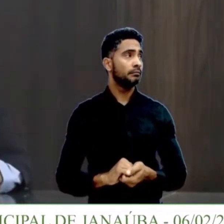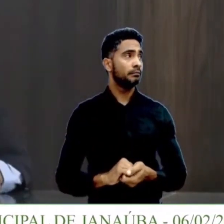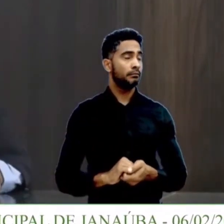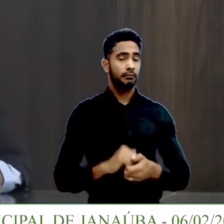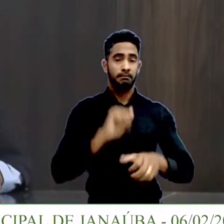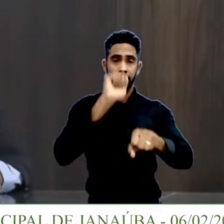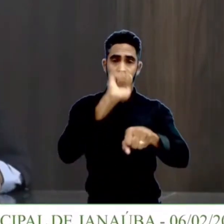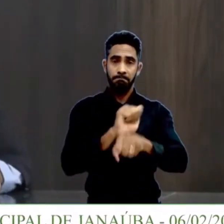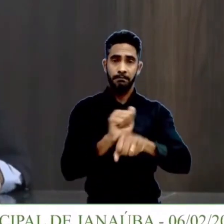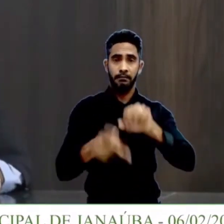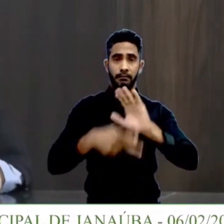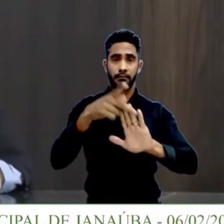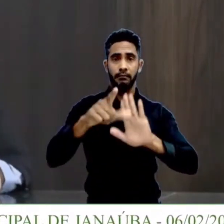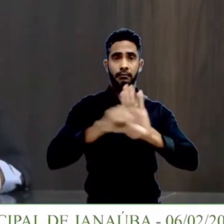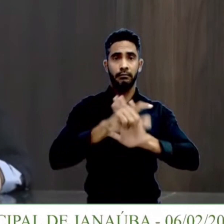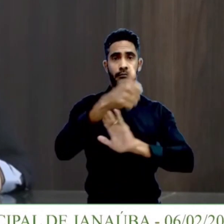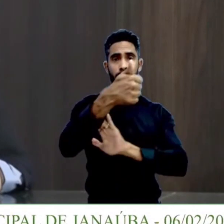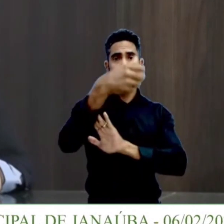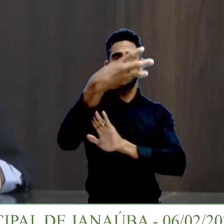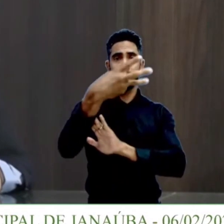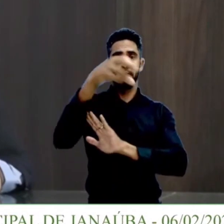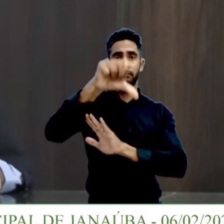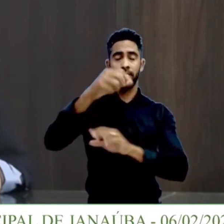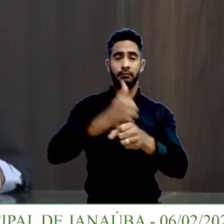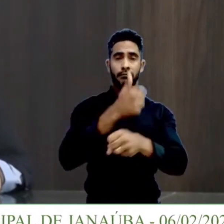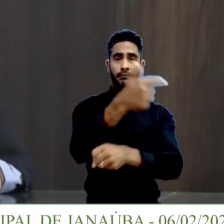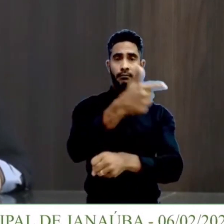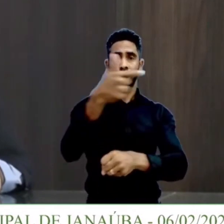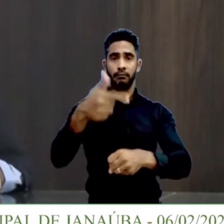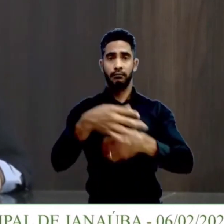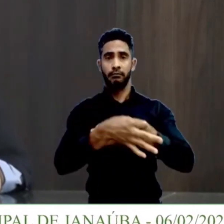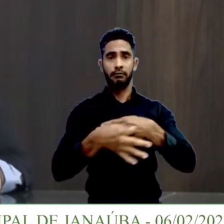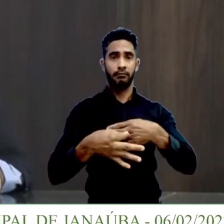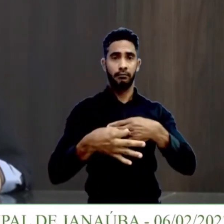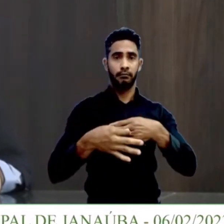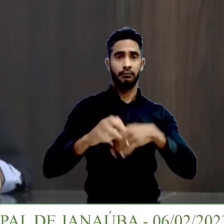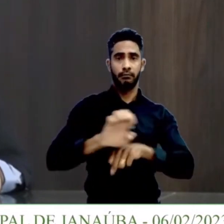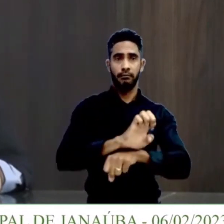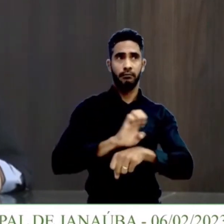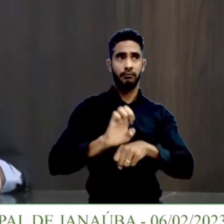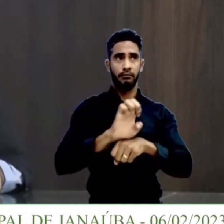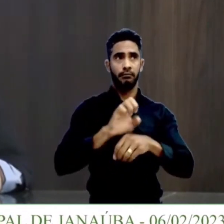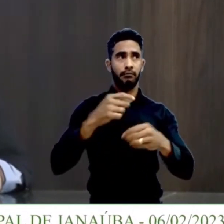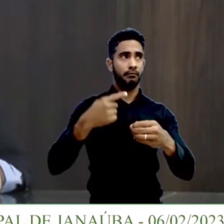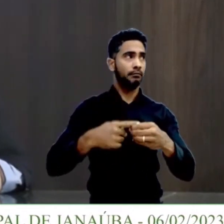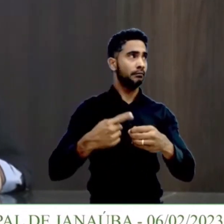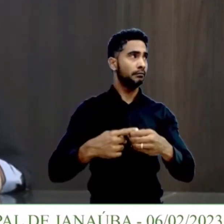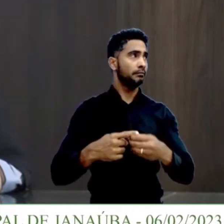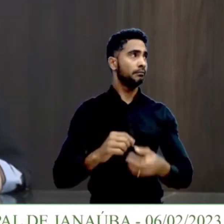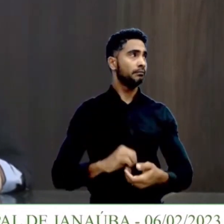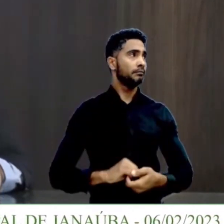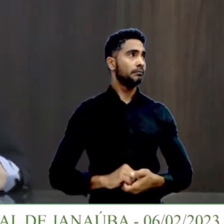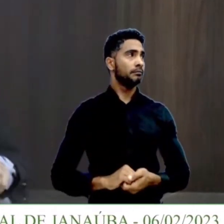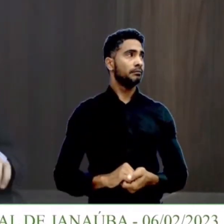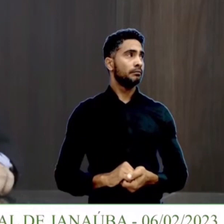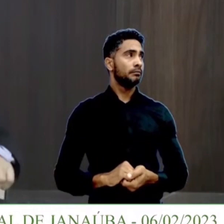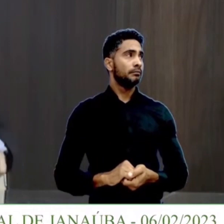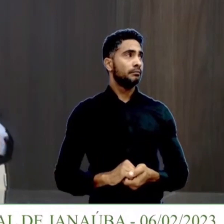Veto ao projeto de lei 139 de 2022. Autoria, Poder Executivo Municipal.